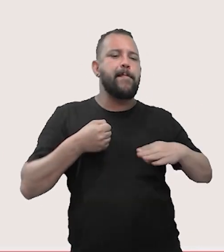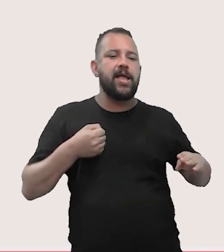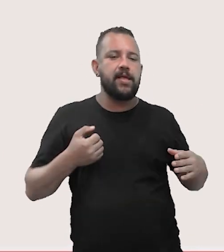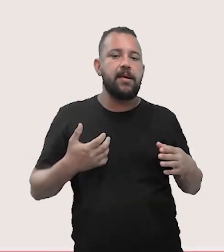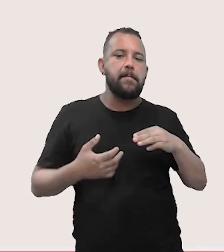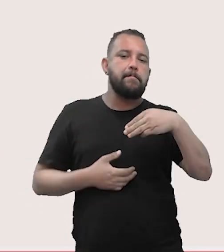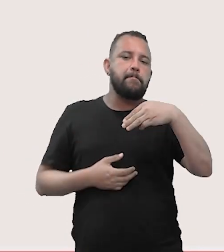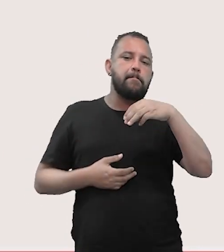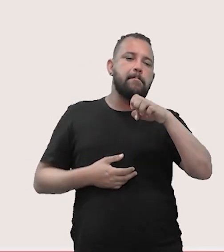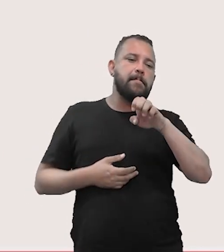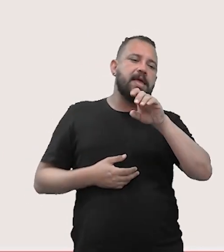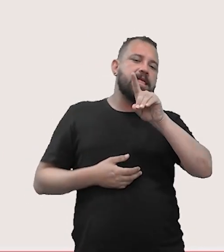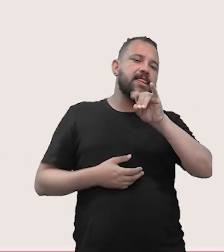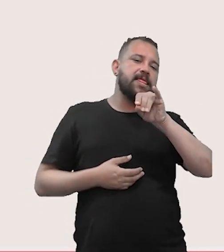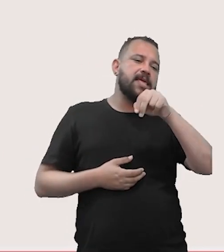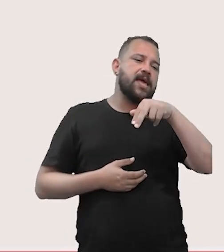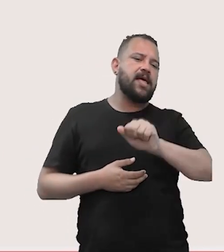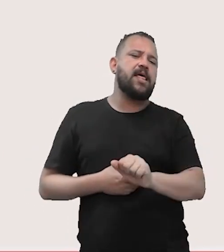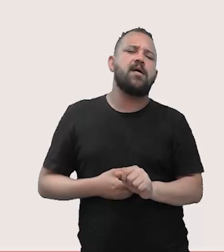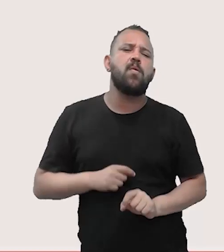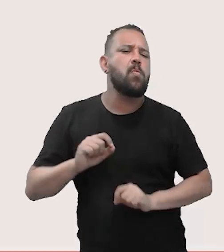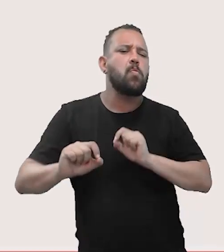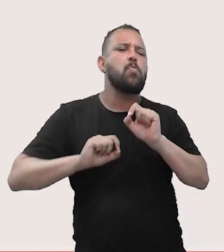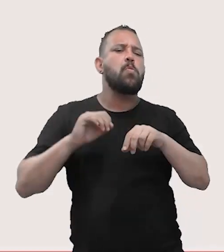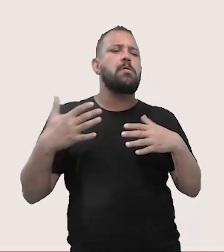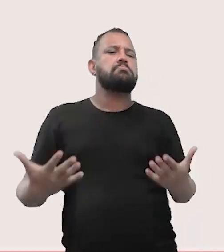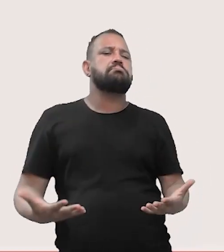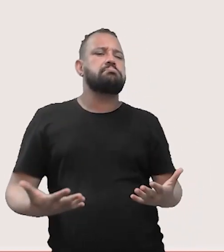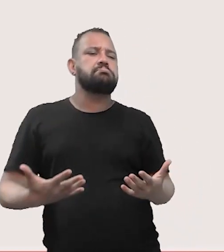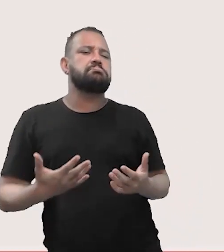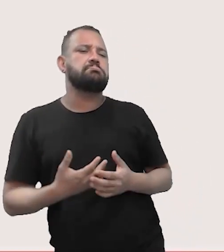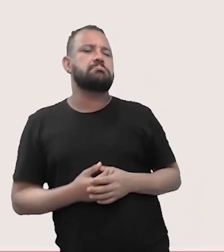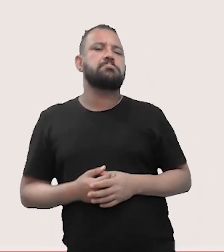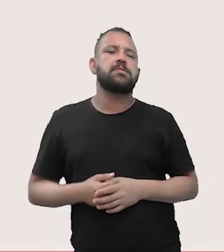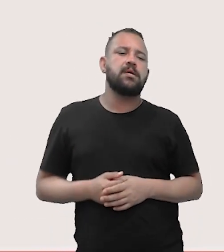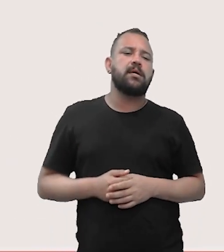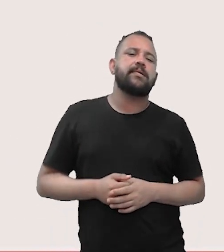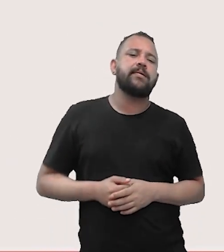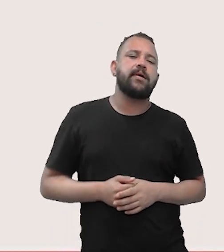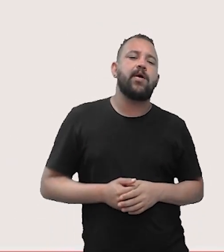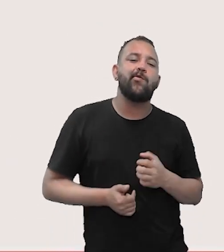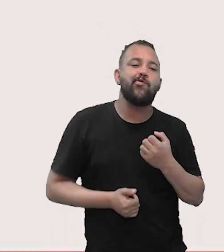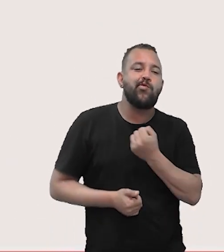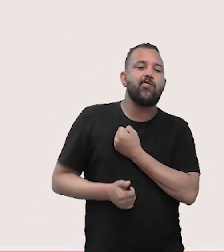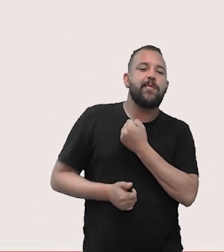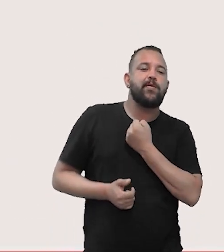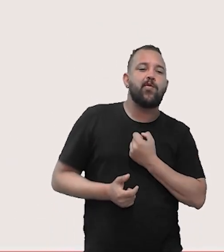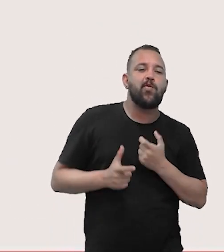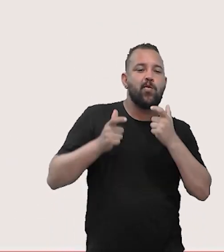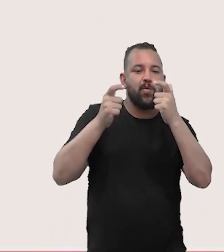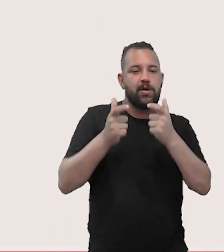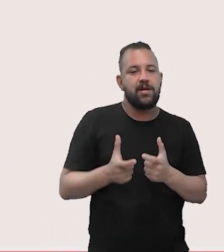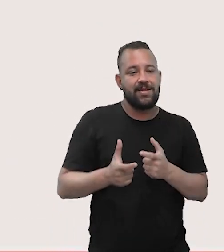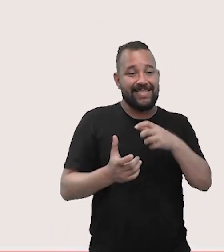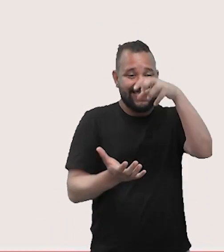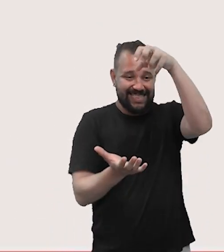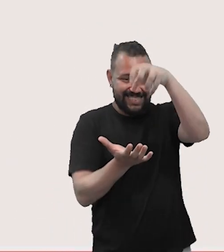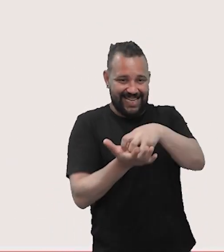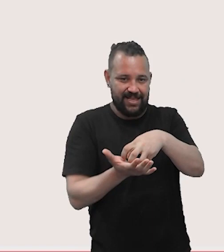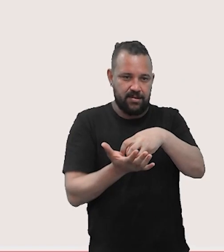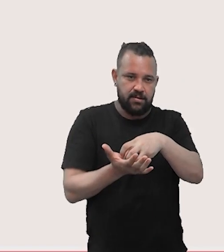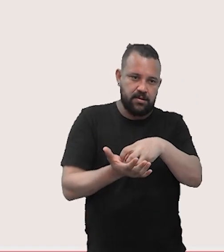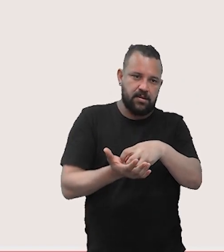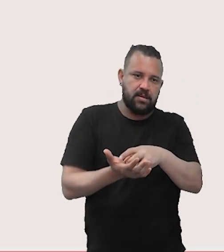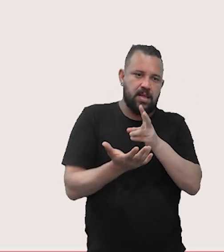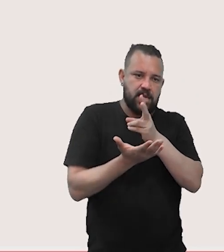que é a mediana. Mediana, o que é isso, professor? Mediana, galera, é o número localizado na posição central da